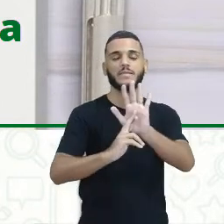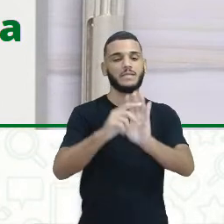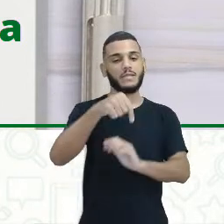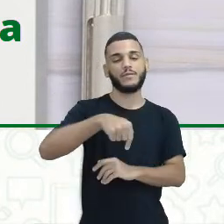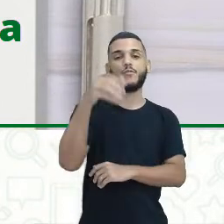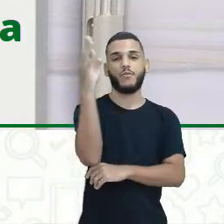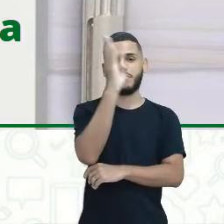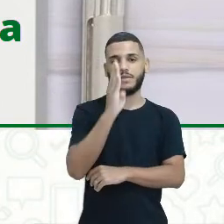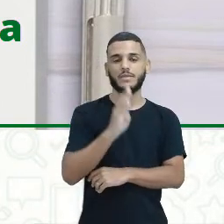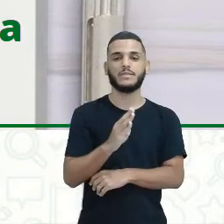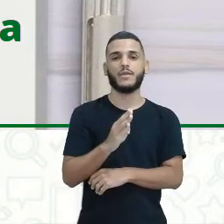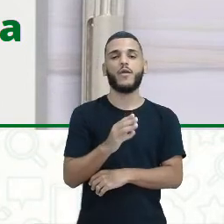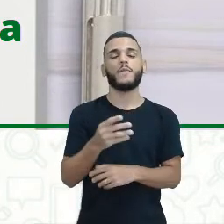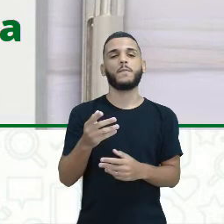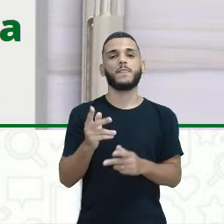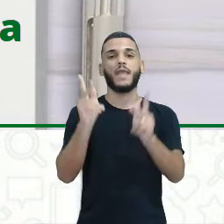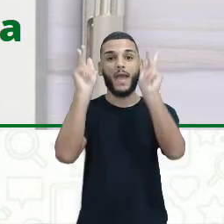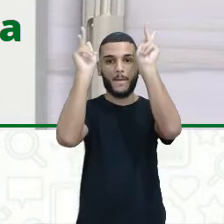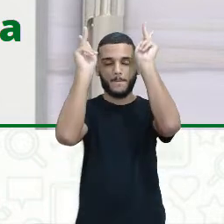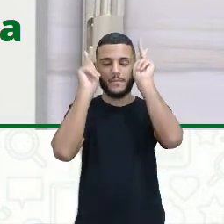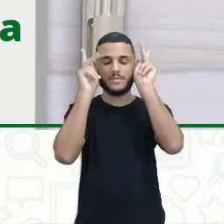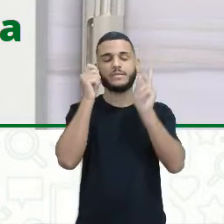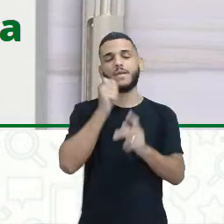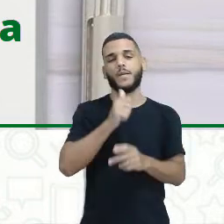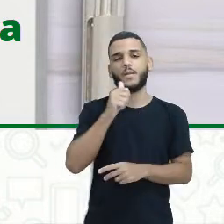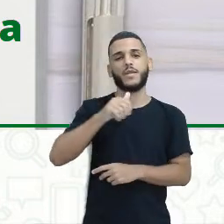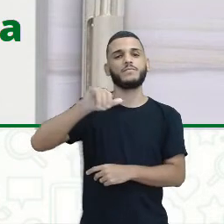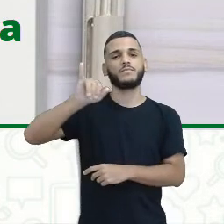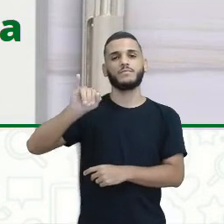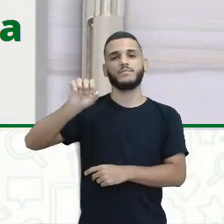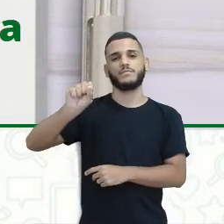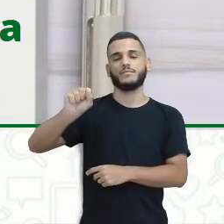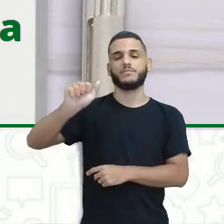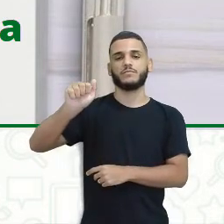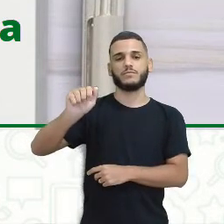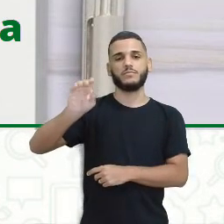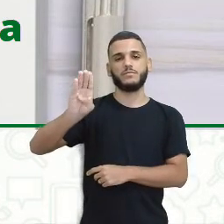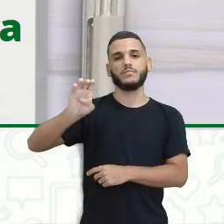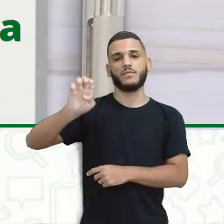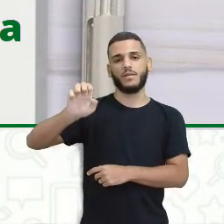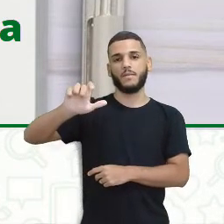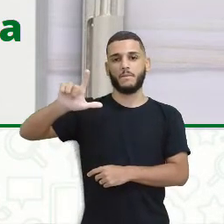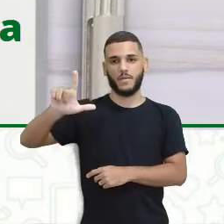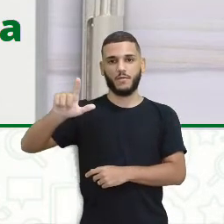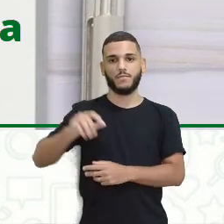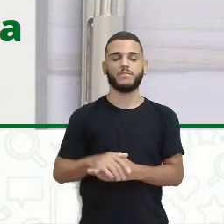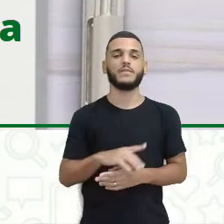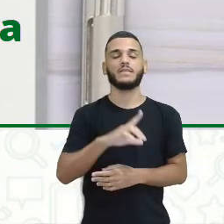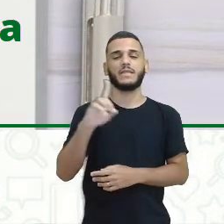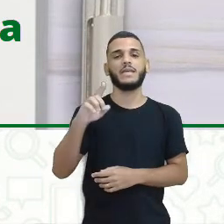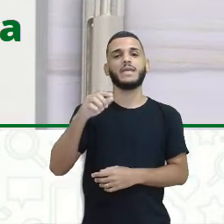princesa regente do Brasil, que foi a princesa Isabel, em 13 de maio de